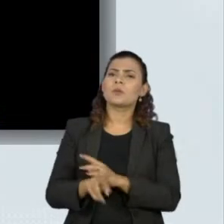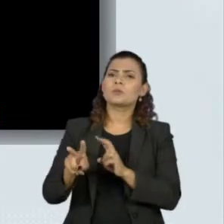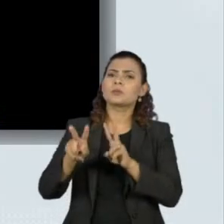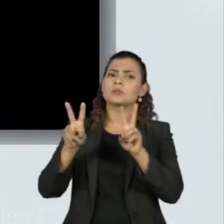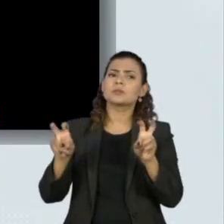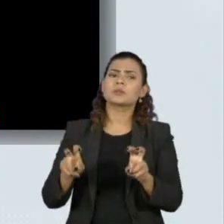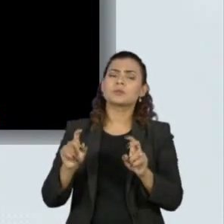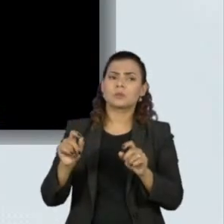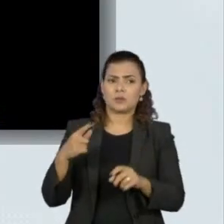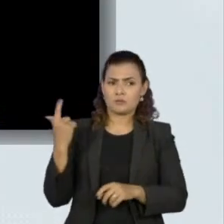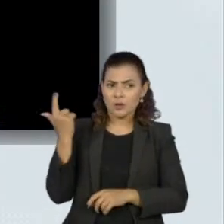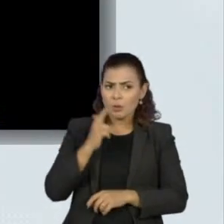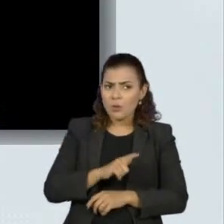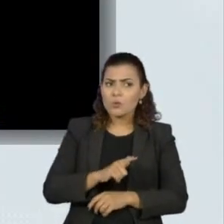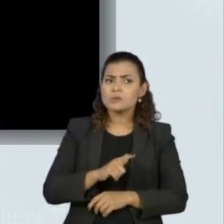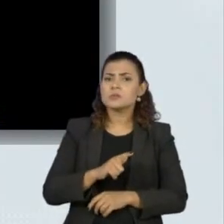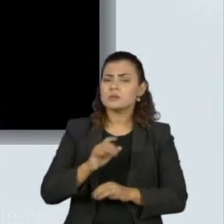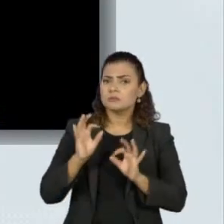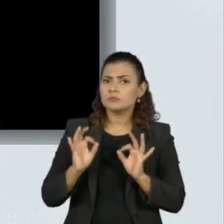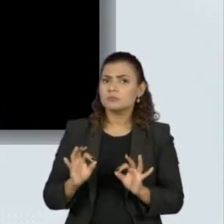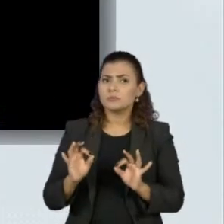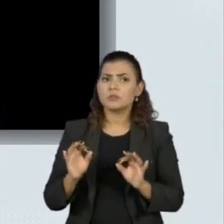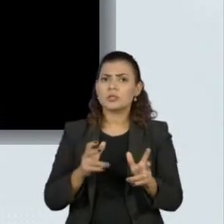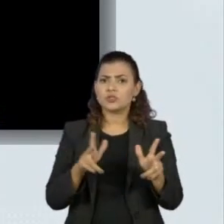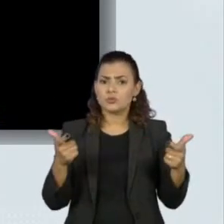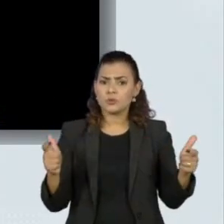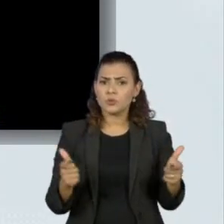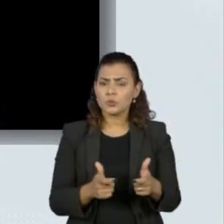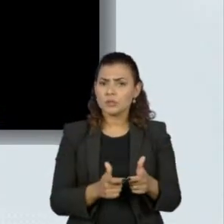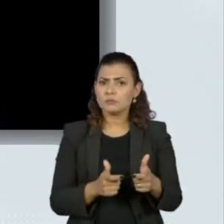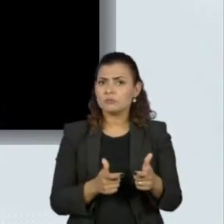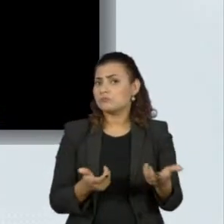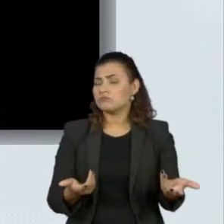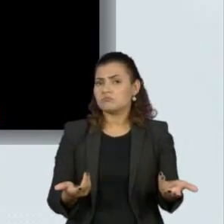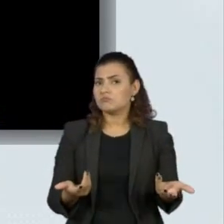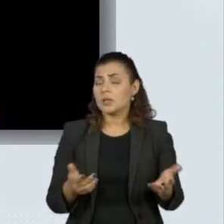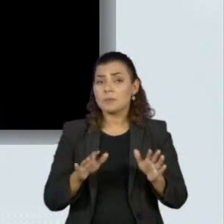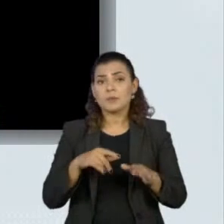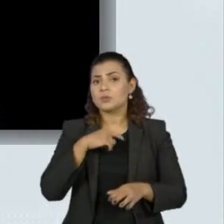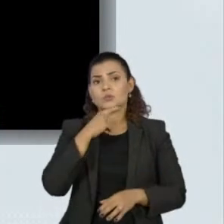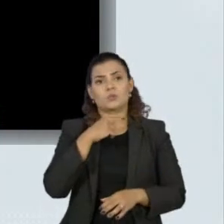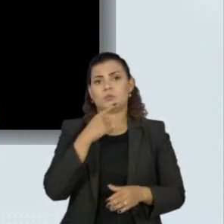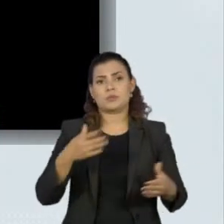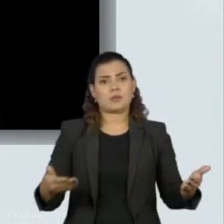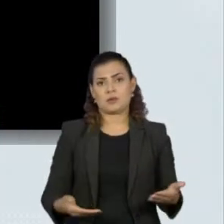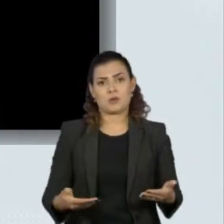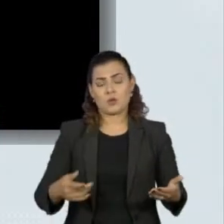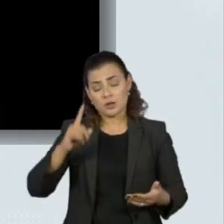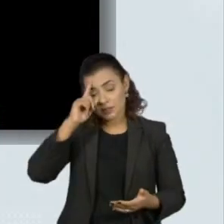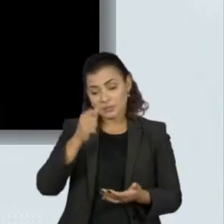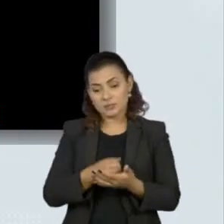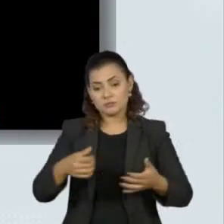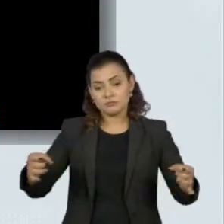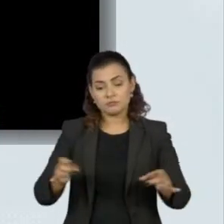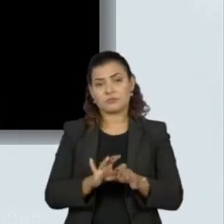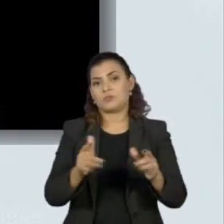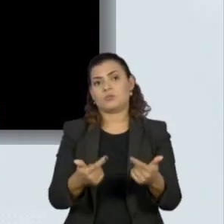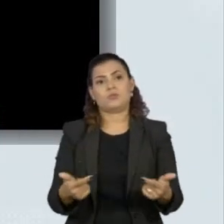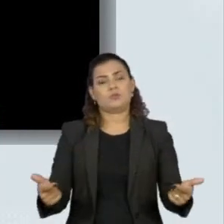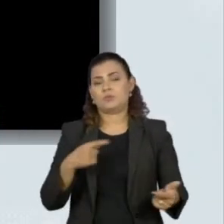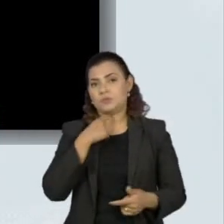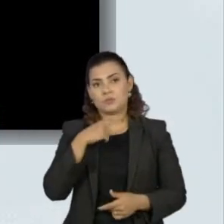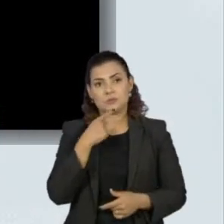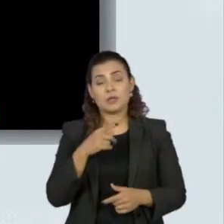nós vamos conseguir erradicar e vai eliminar a doença? A gente não consegue neste momento determinar. O estudo não